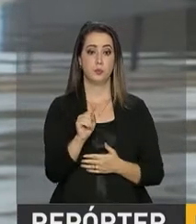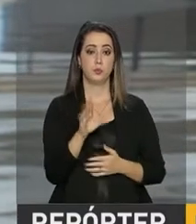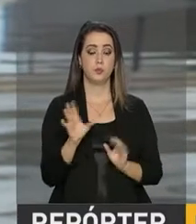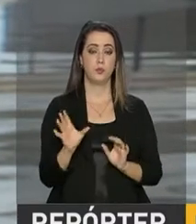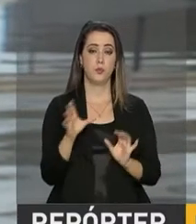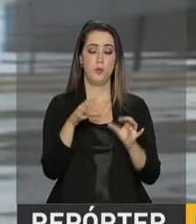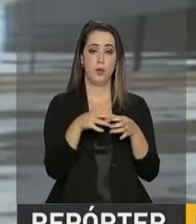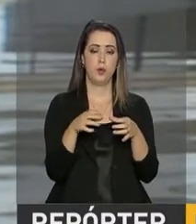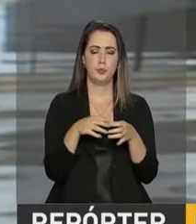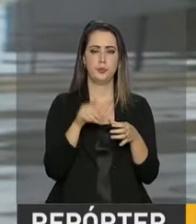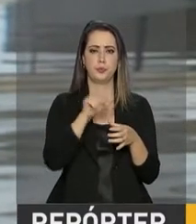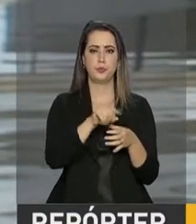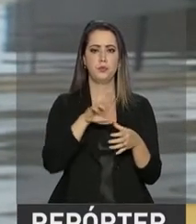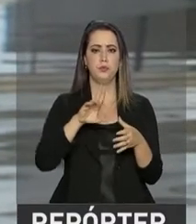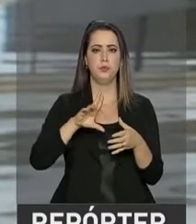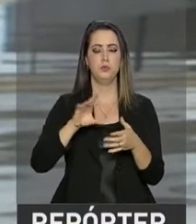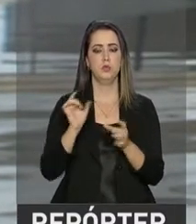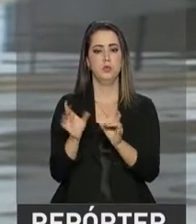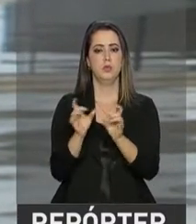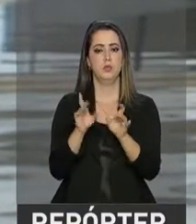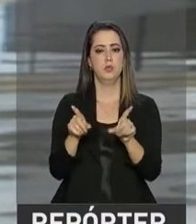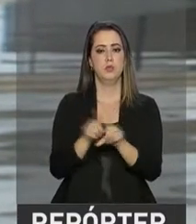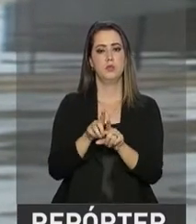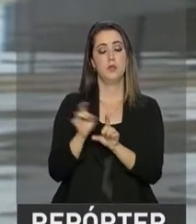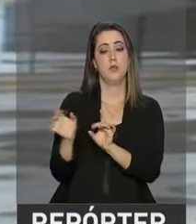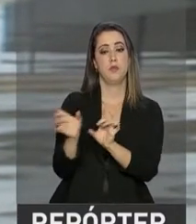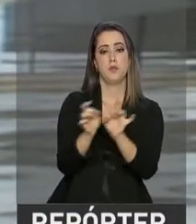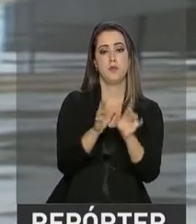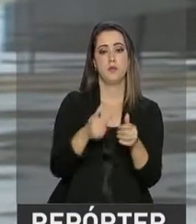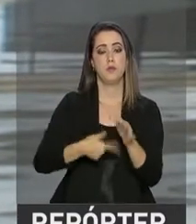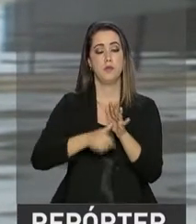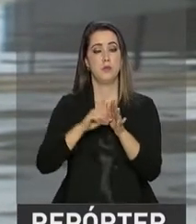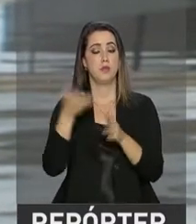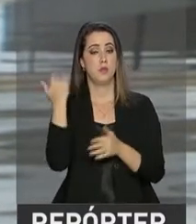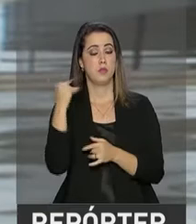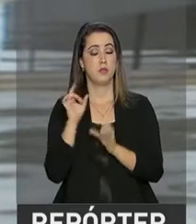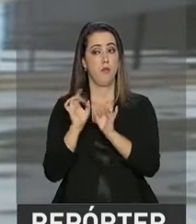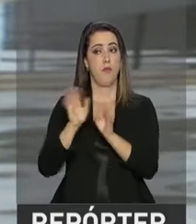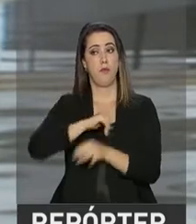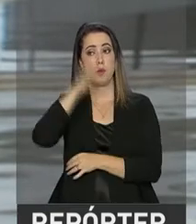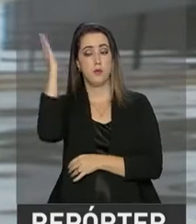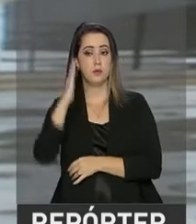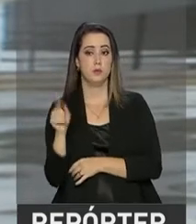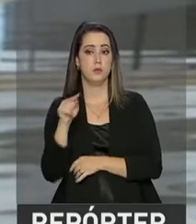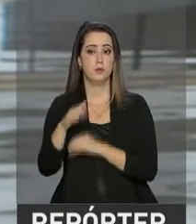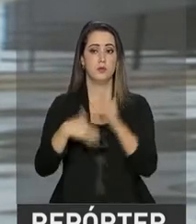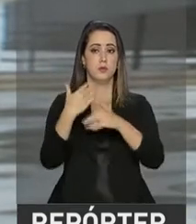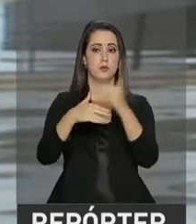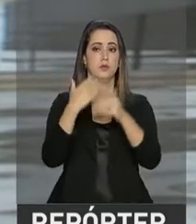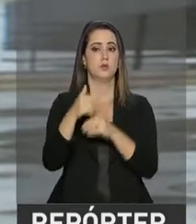dados da Organização Mundial do Comércio, as vendas externas do Brasil subiram para